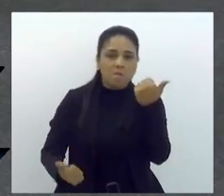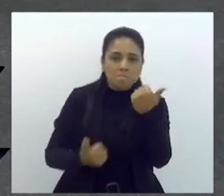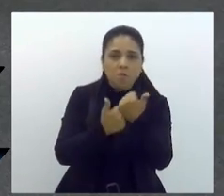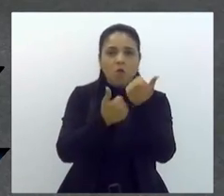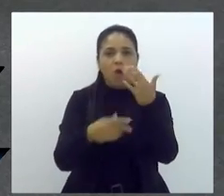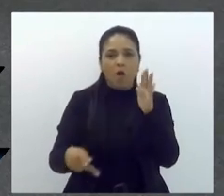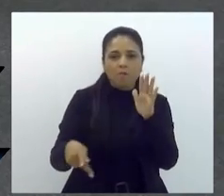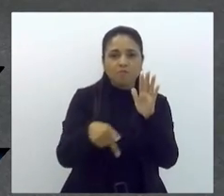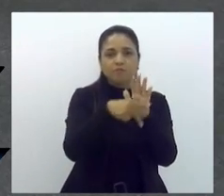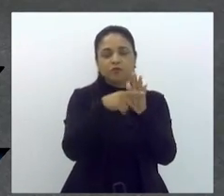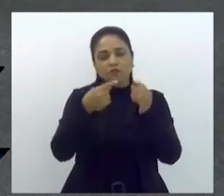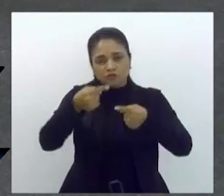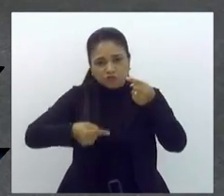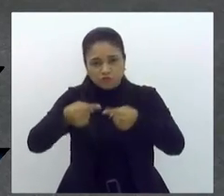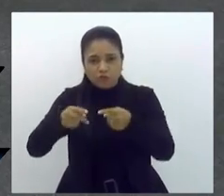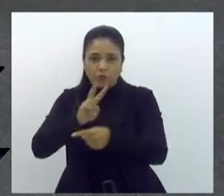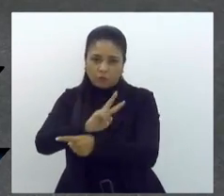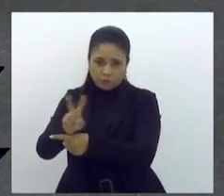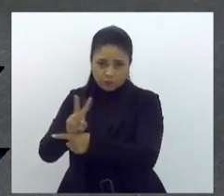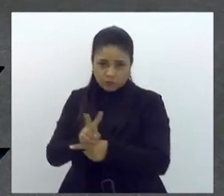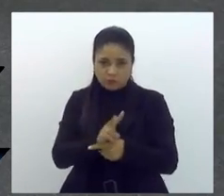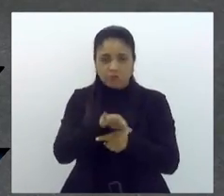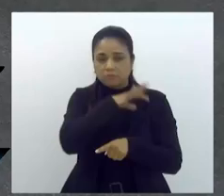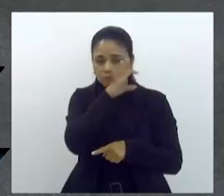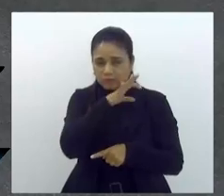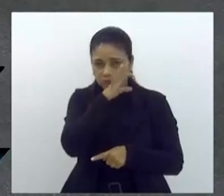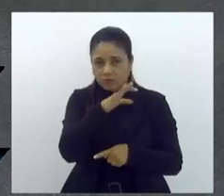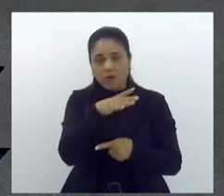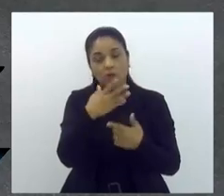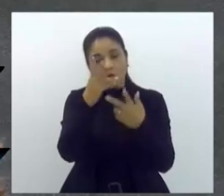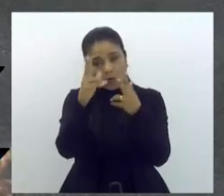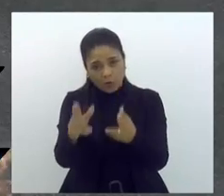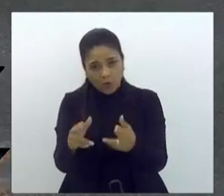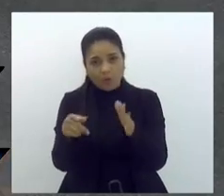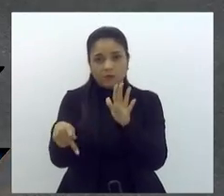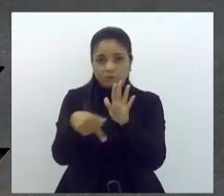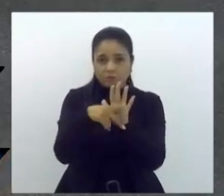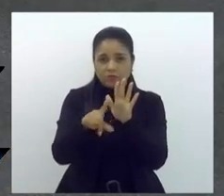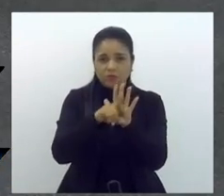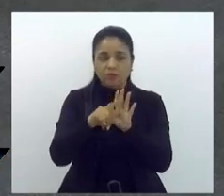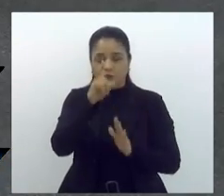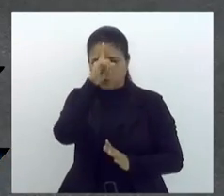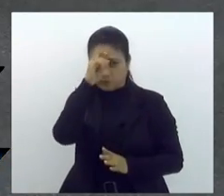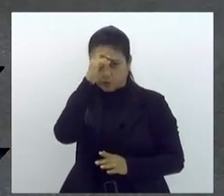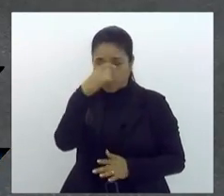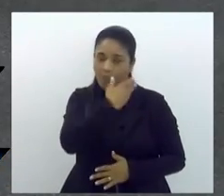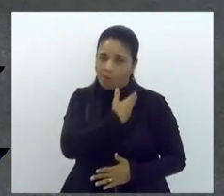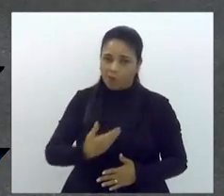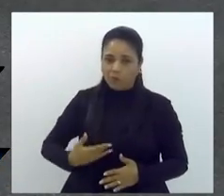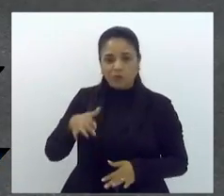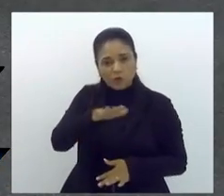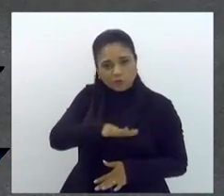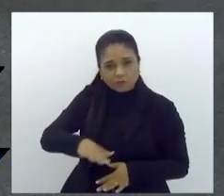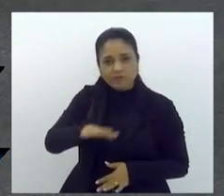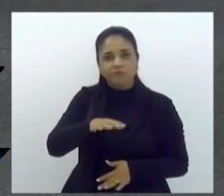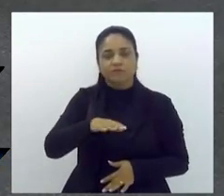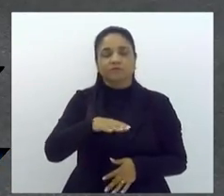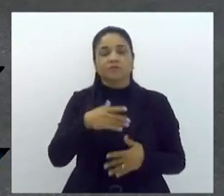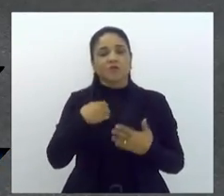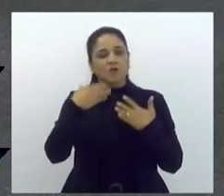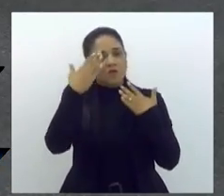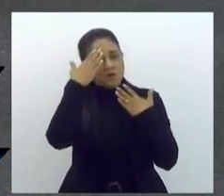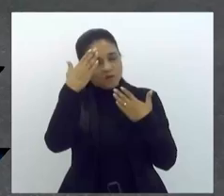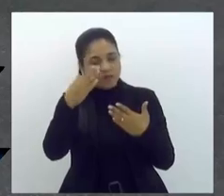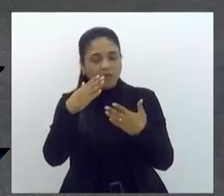a discussão da proteção animal como este aqui de um Hospital Público Veterinário Regional Muito obrigado e parabéns